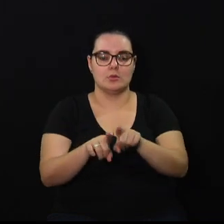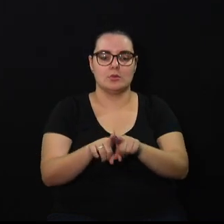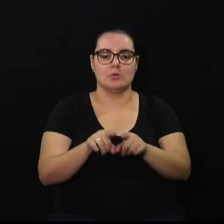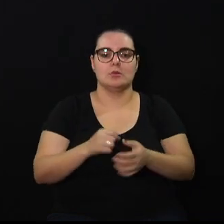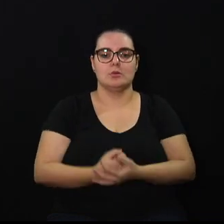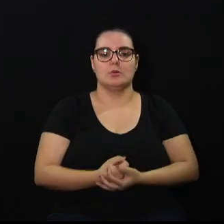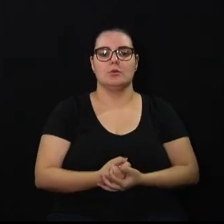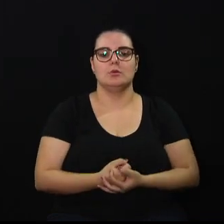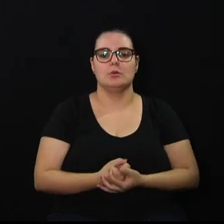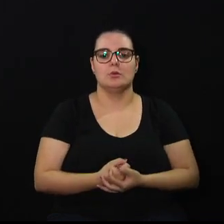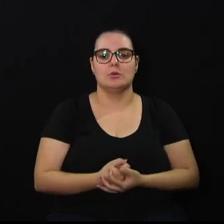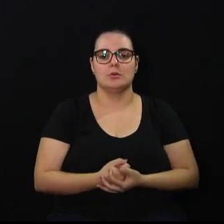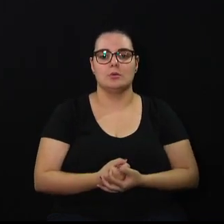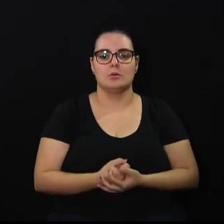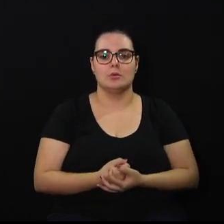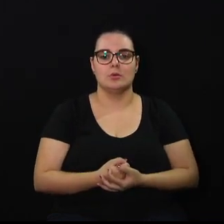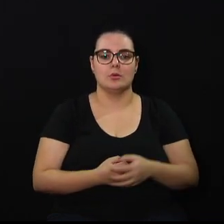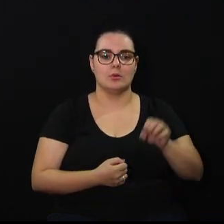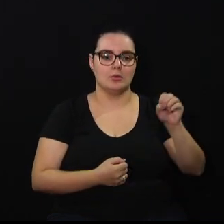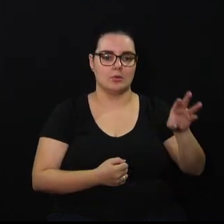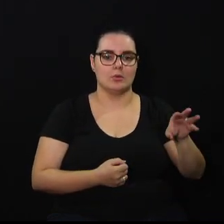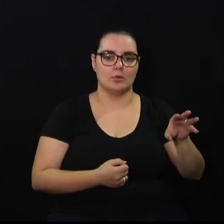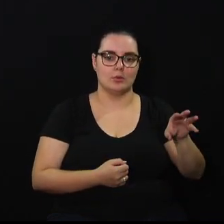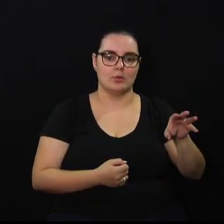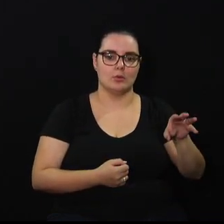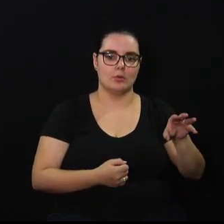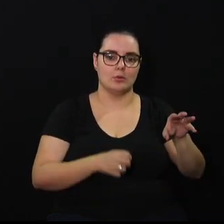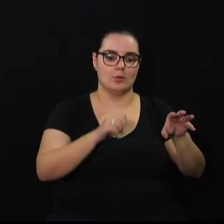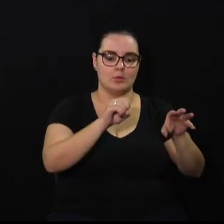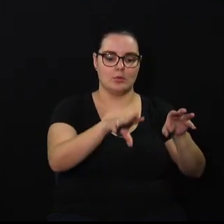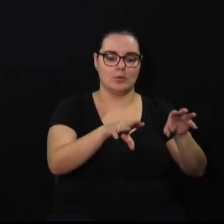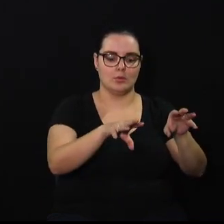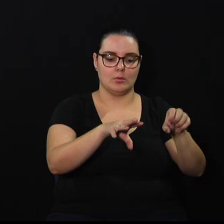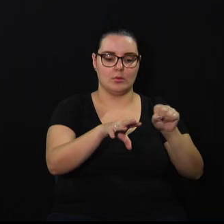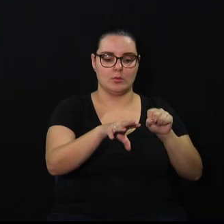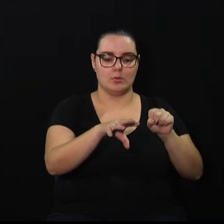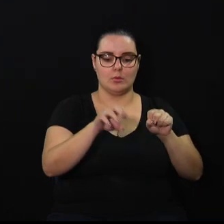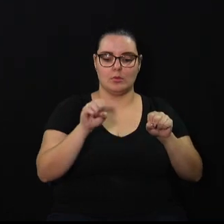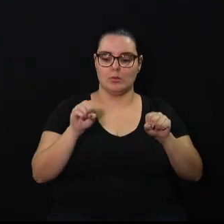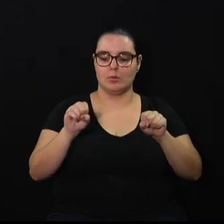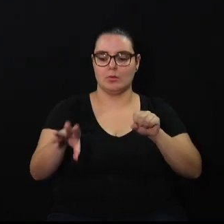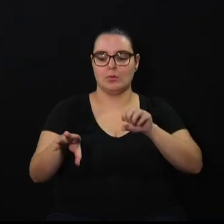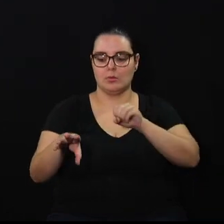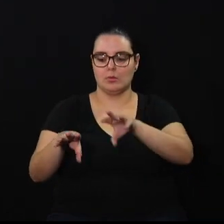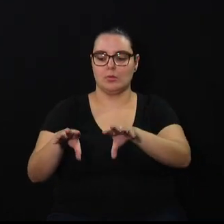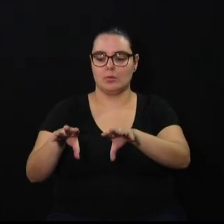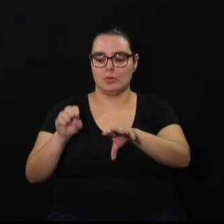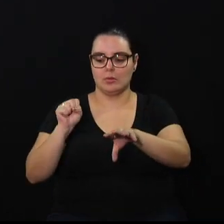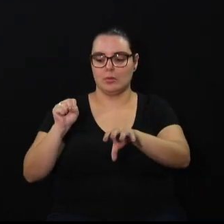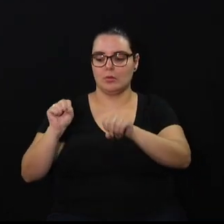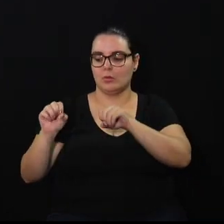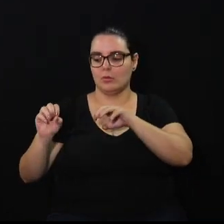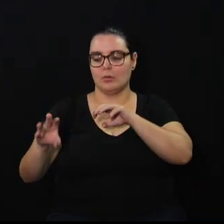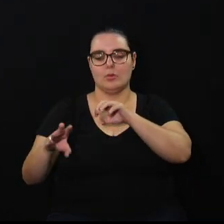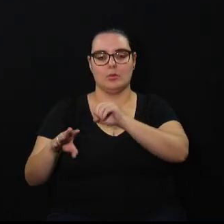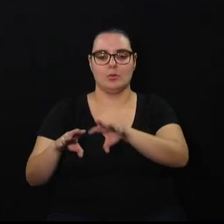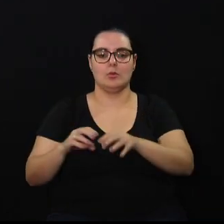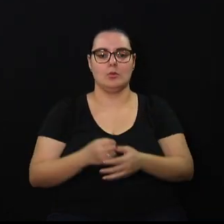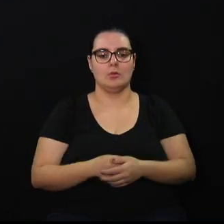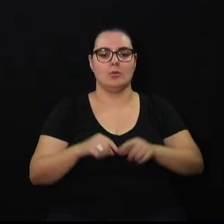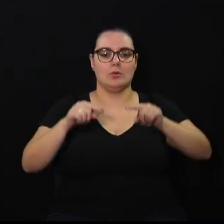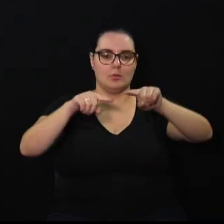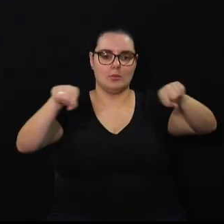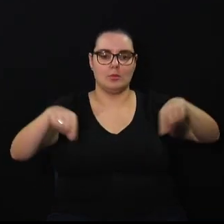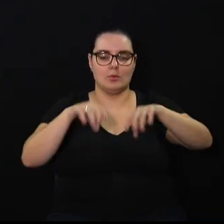é onde que uma luz vai a acendendo e apagando intermitente da outra e os quartos de luzes